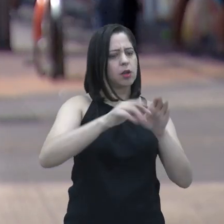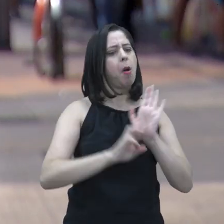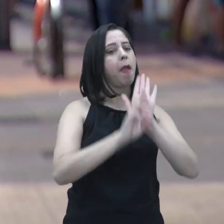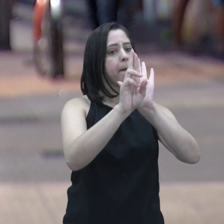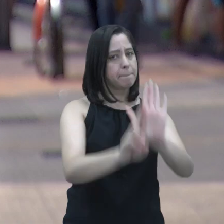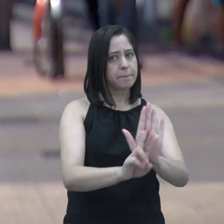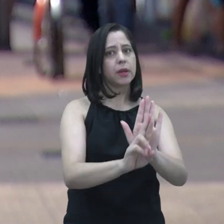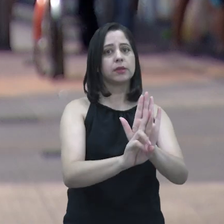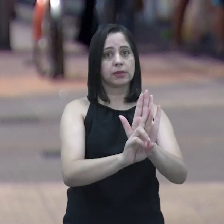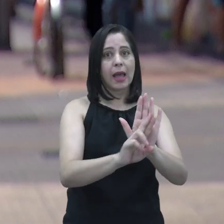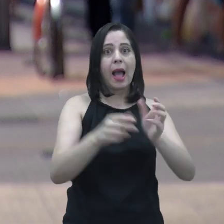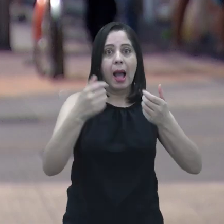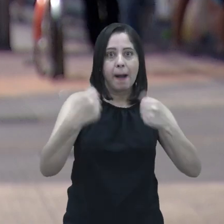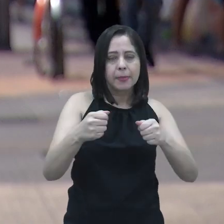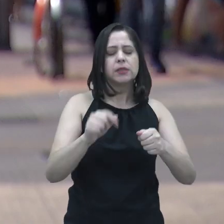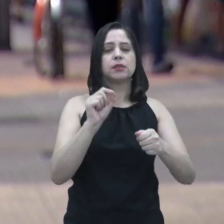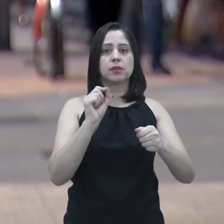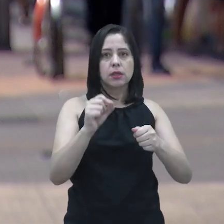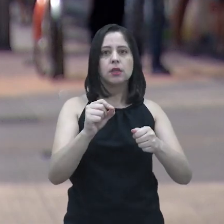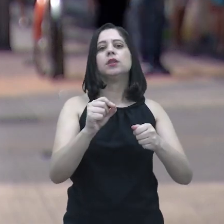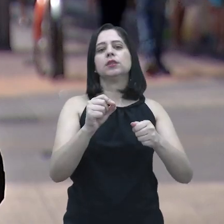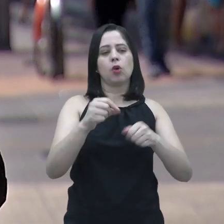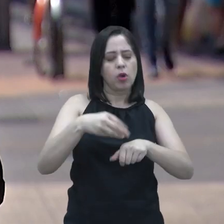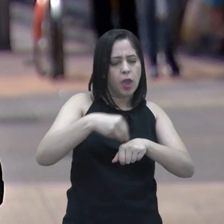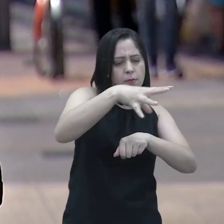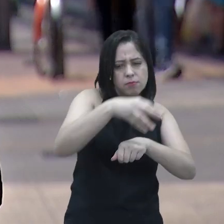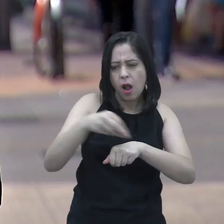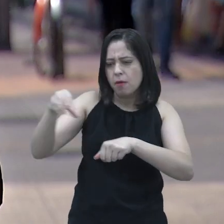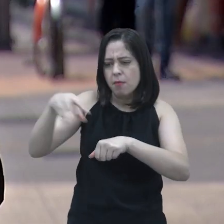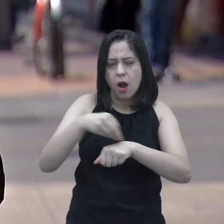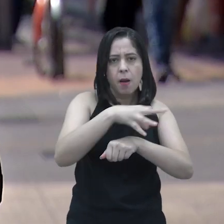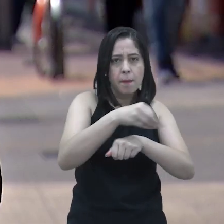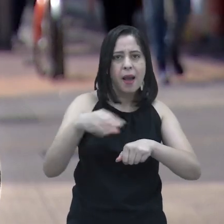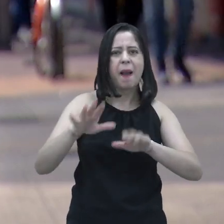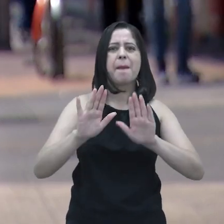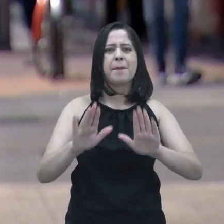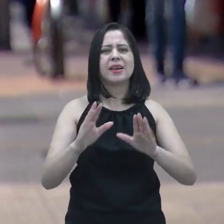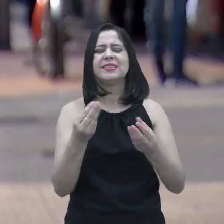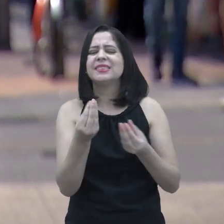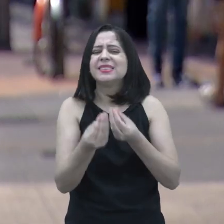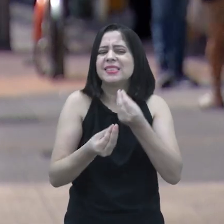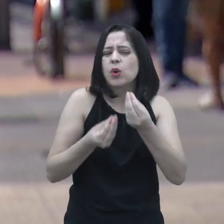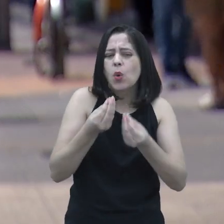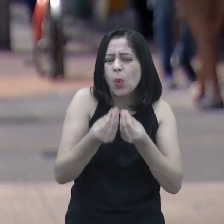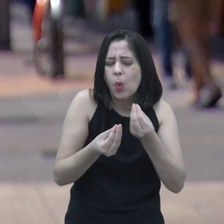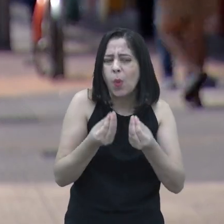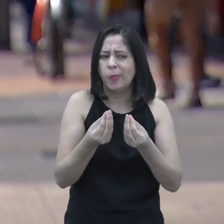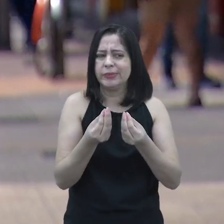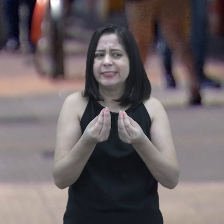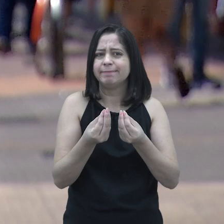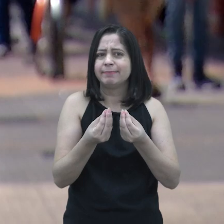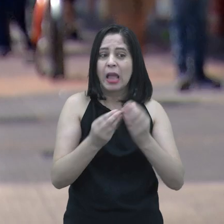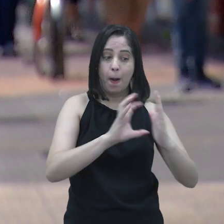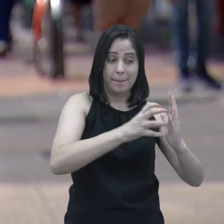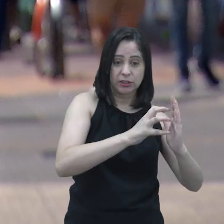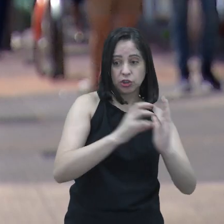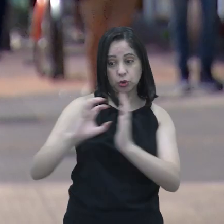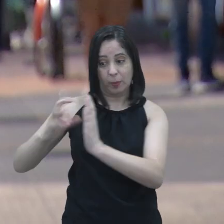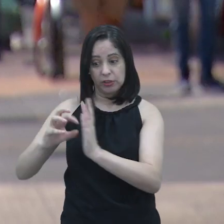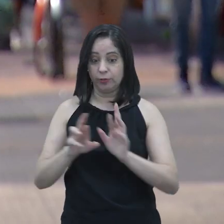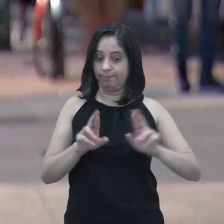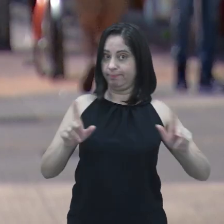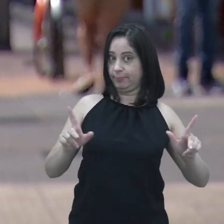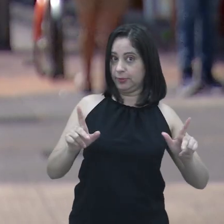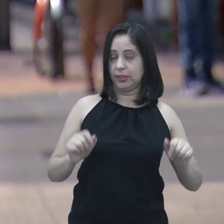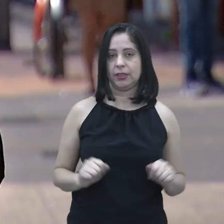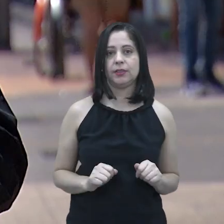da população no processo legislativo e de governança. Mas o entendimento de qual a melhor forma de fazer isso